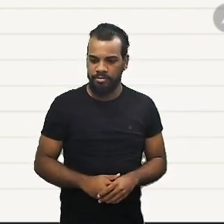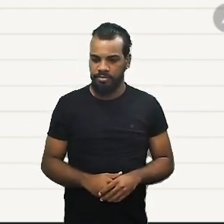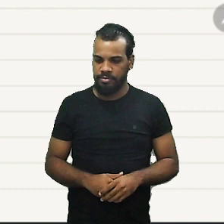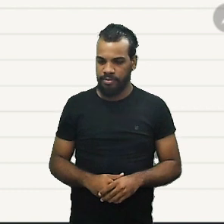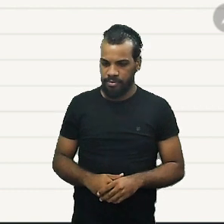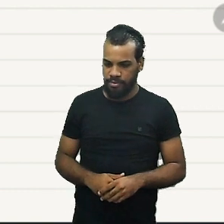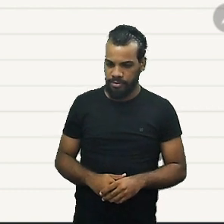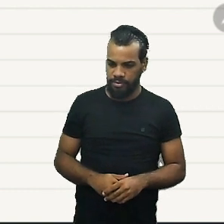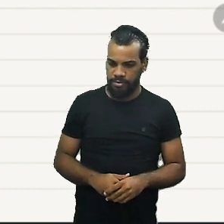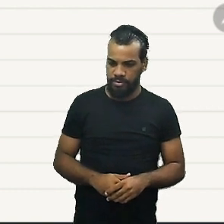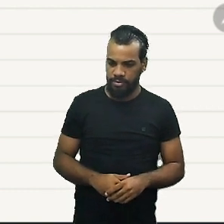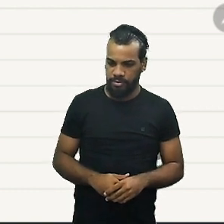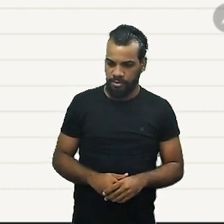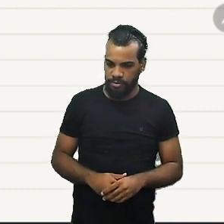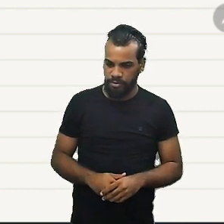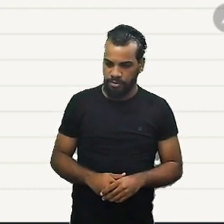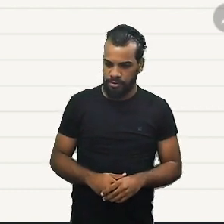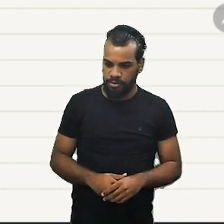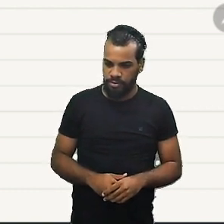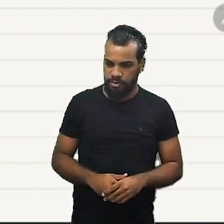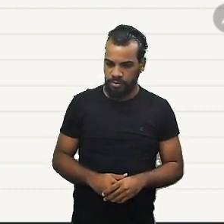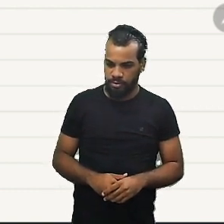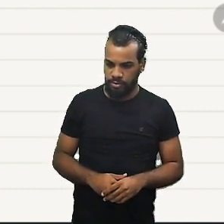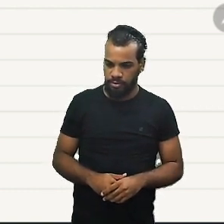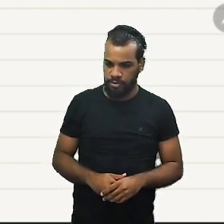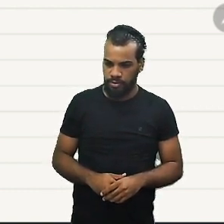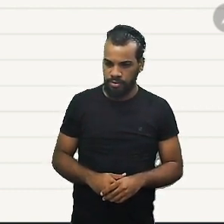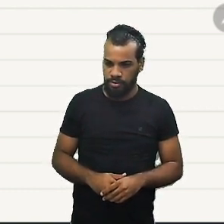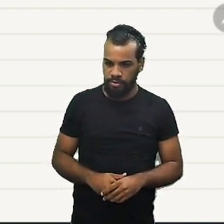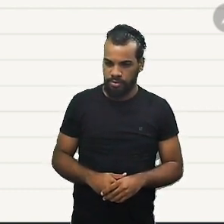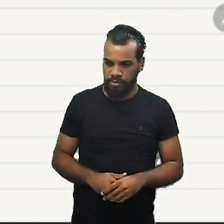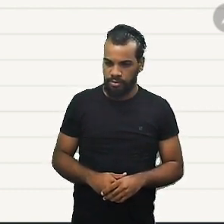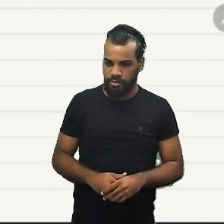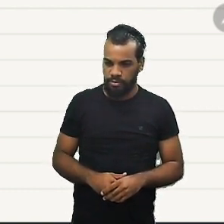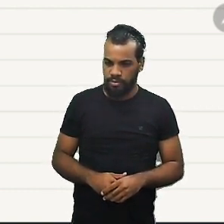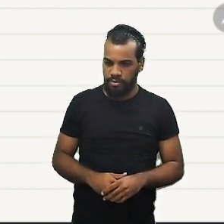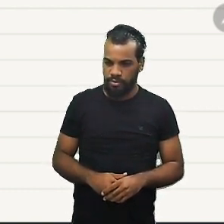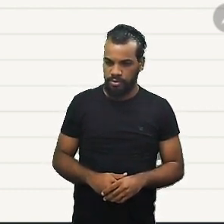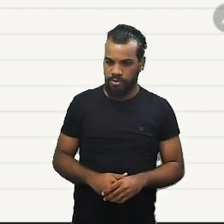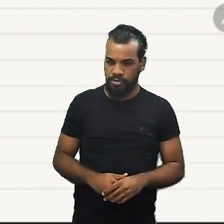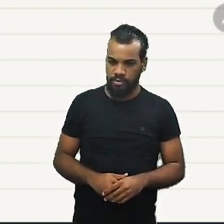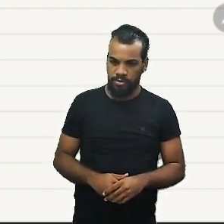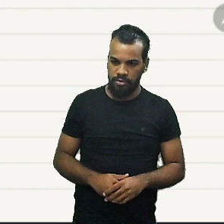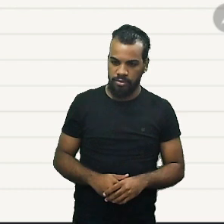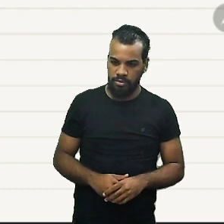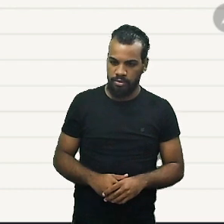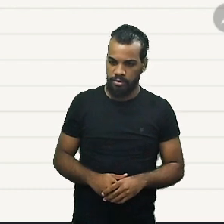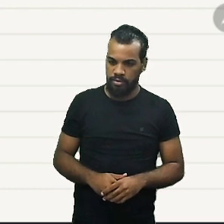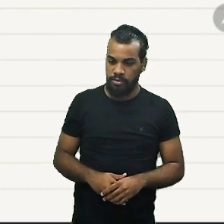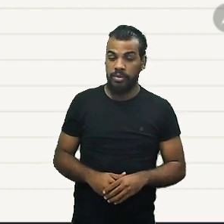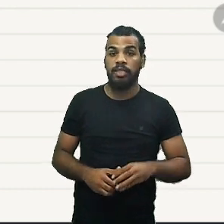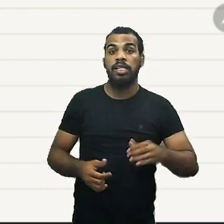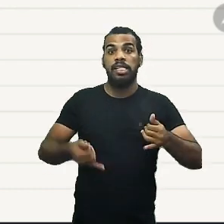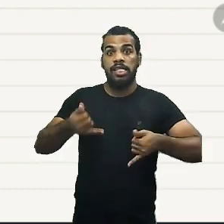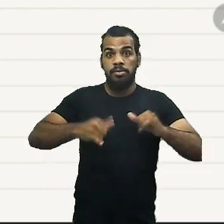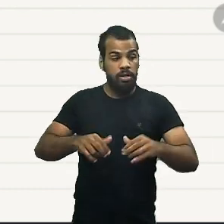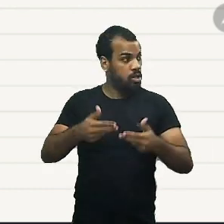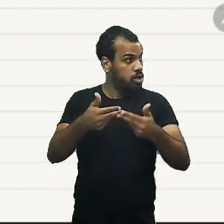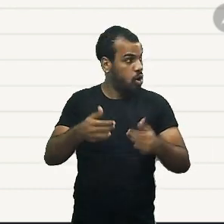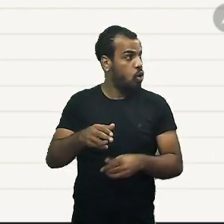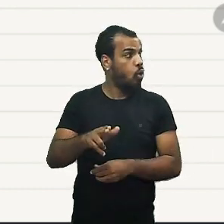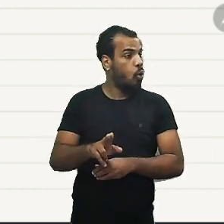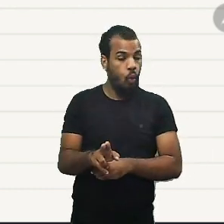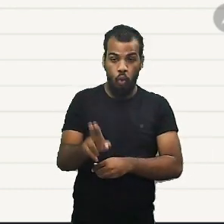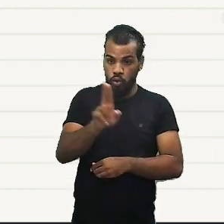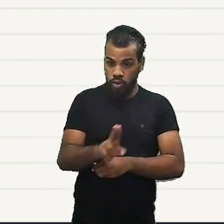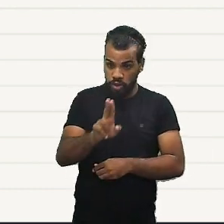enxofre. Então a galera que defende essa teoria defende que as substâncias químicas que eram usadas para